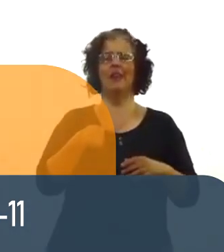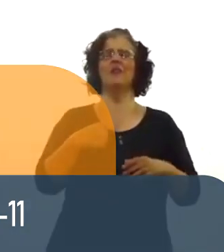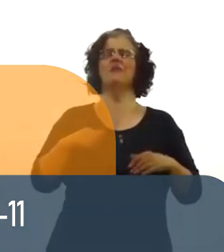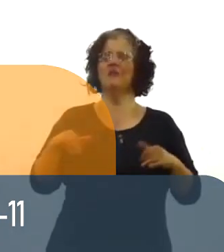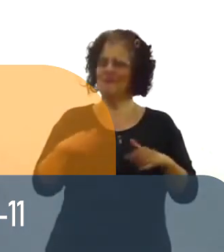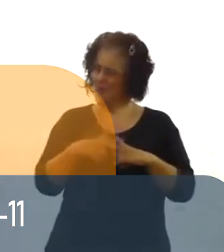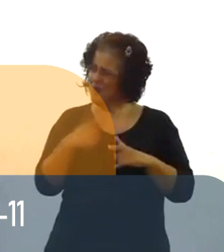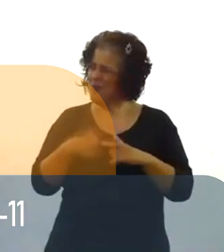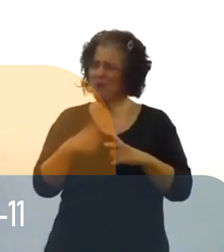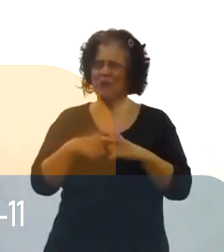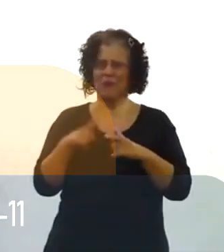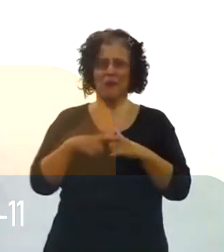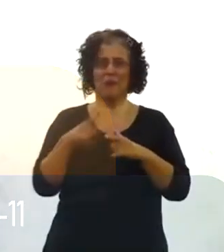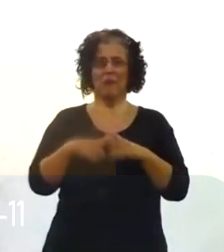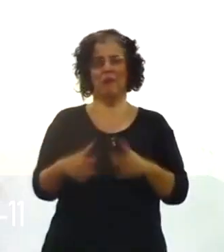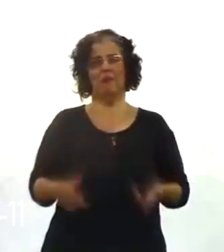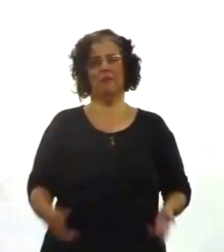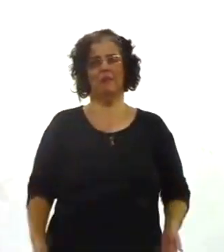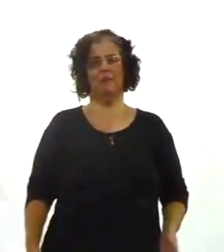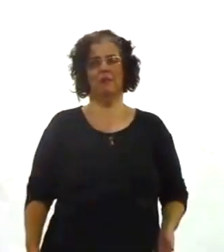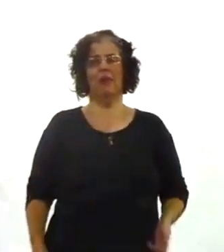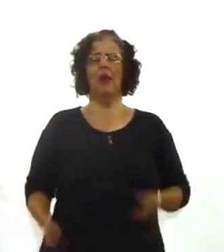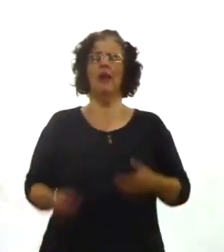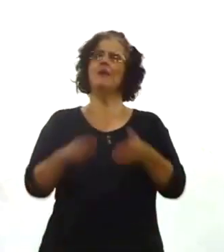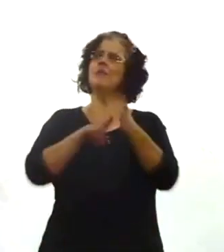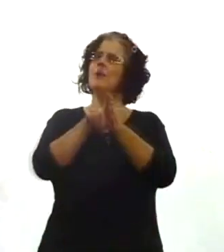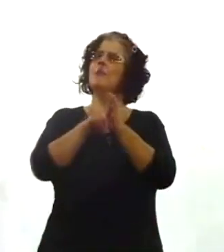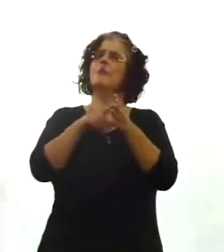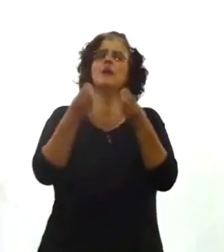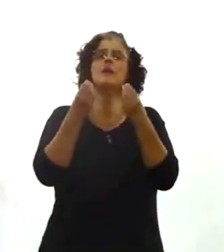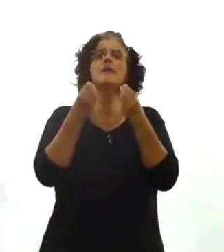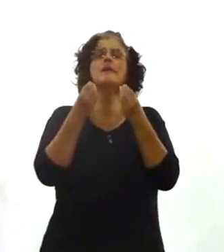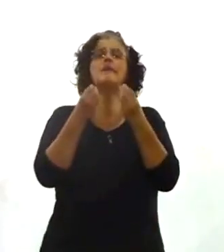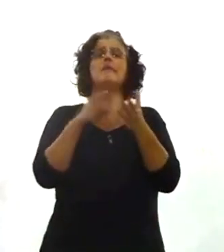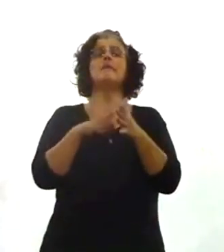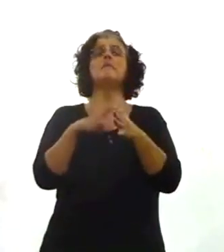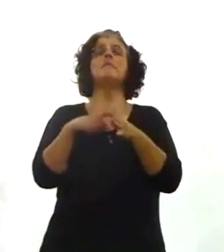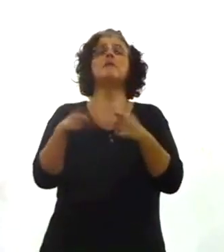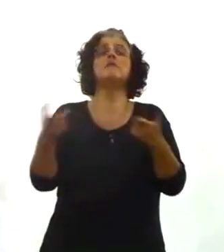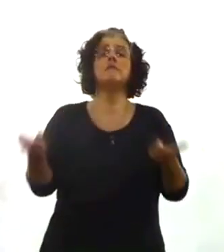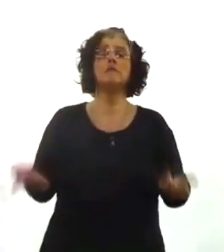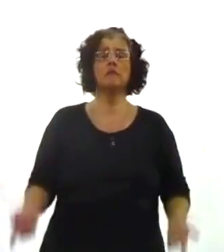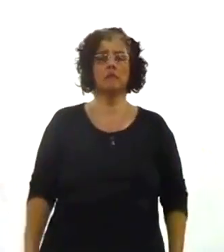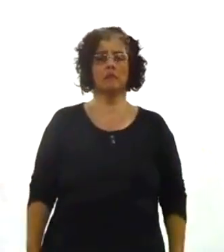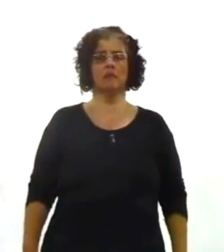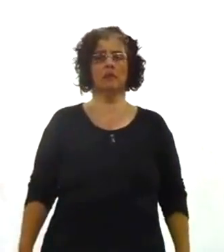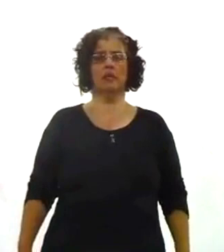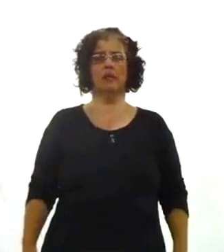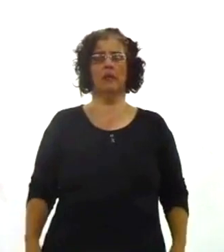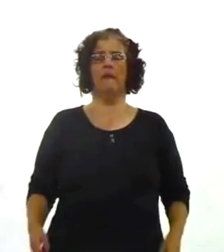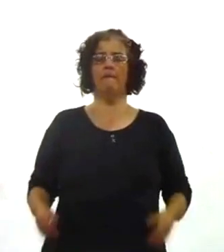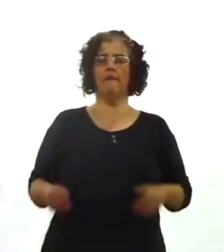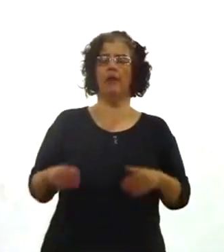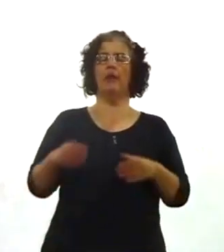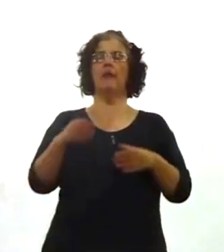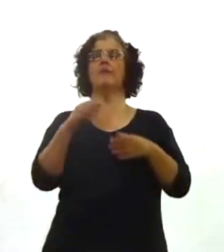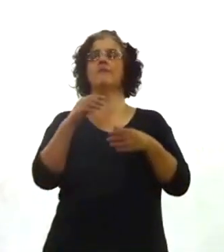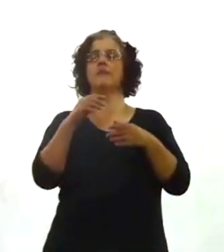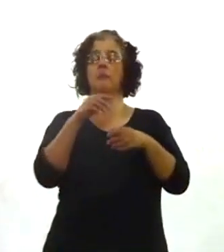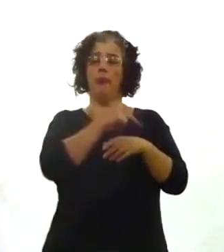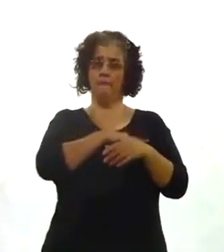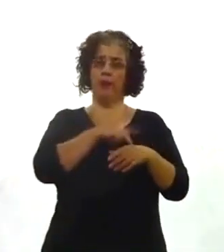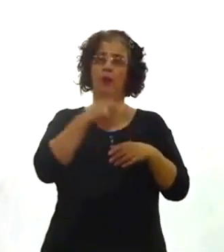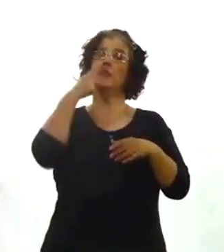que tribulação, fica difícil dizermos, que o apóstolo Paulo fala disso aos Filipenses, conforme